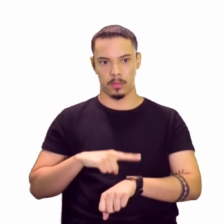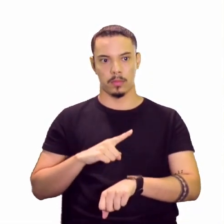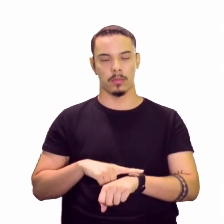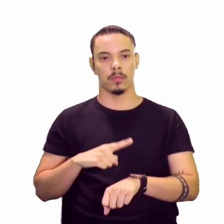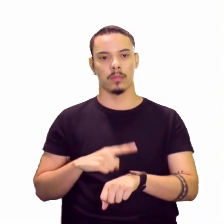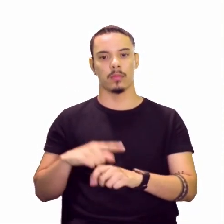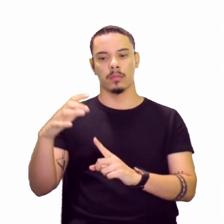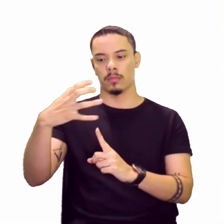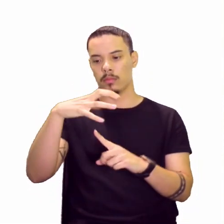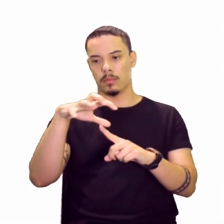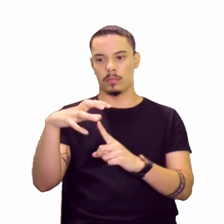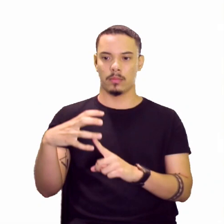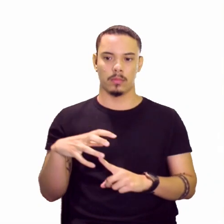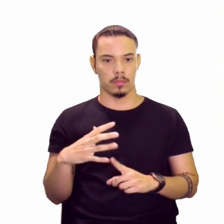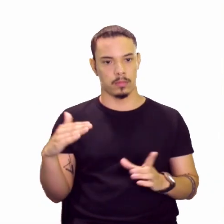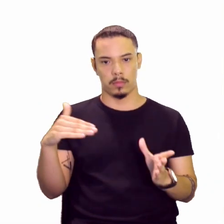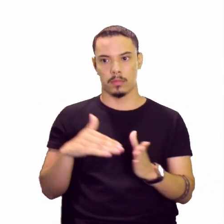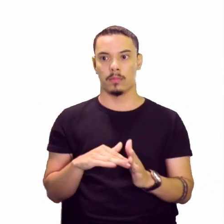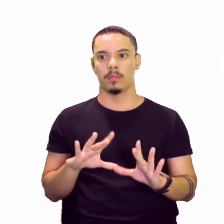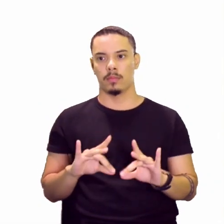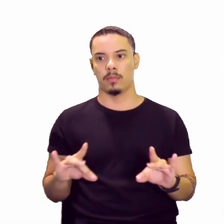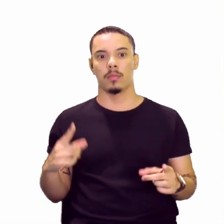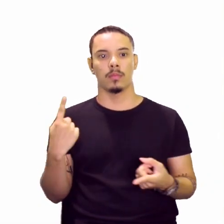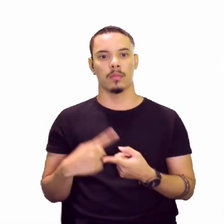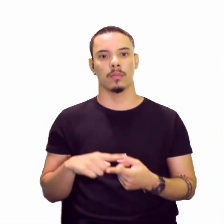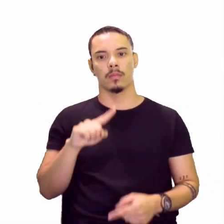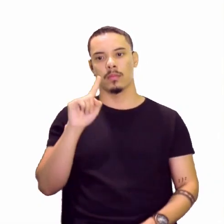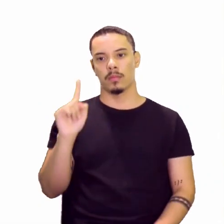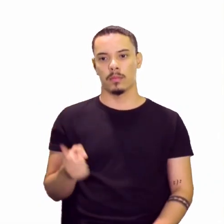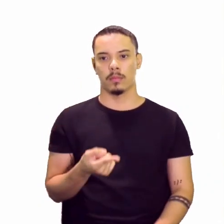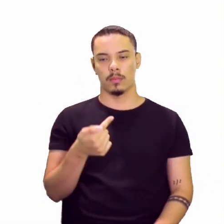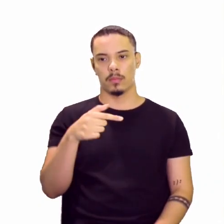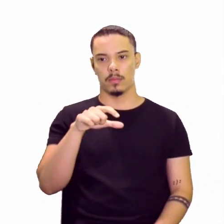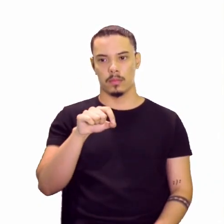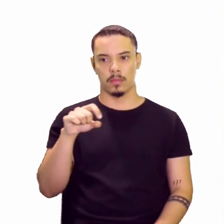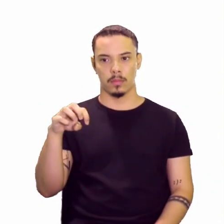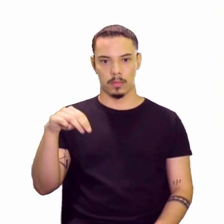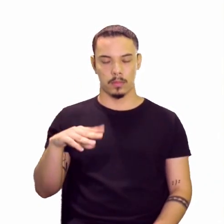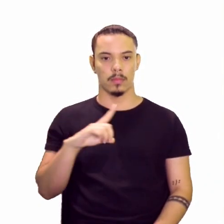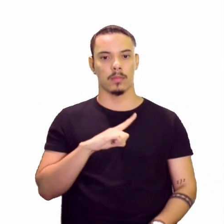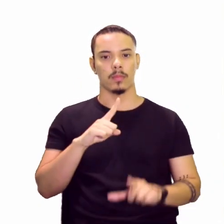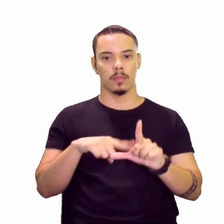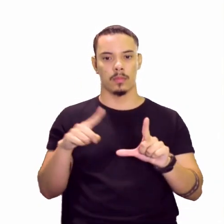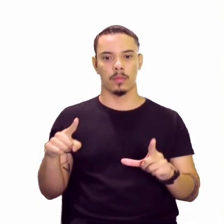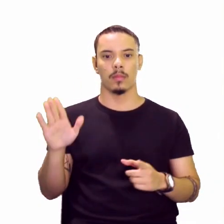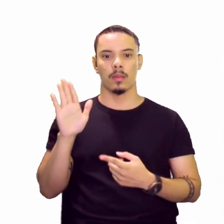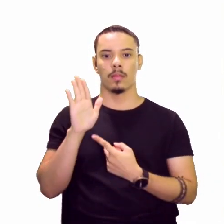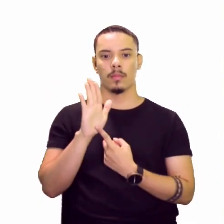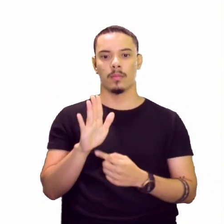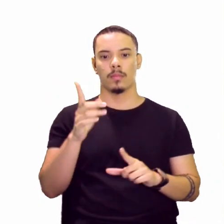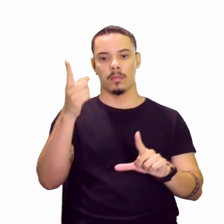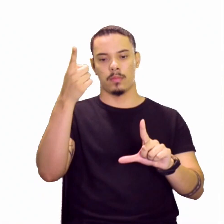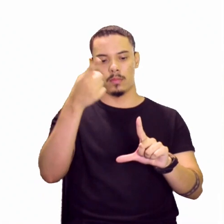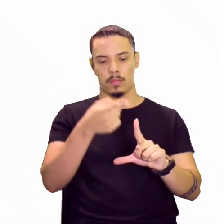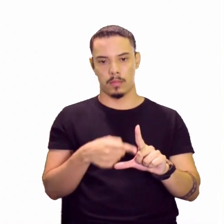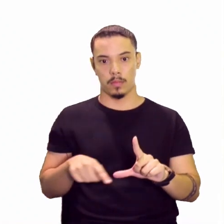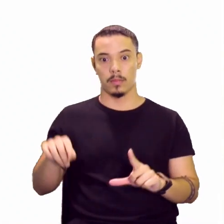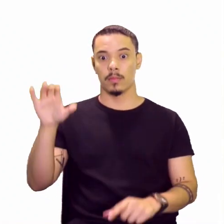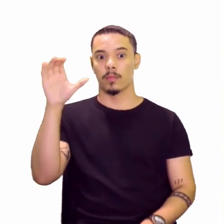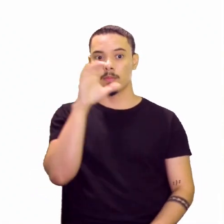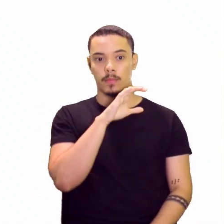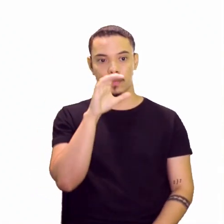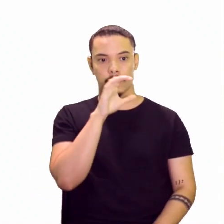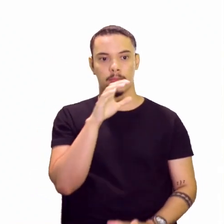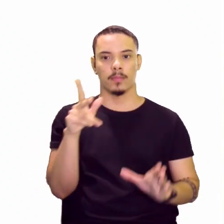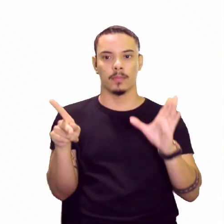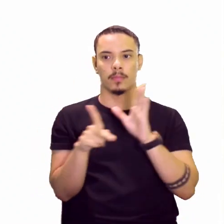do paraquedas para atingir o solo, em uma altura de 1.700 metros. Aí nós temos aqui o gráfico que representa a velocidade